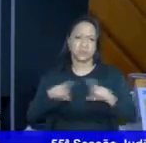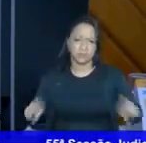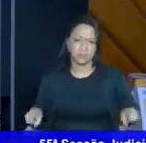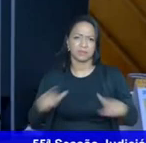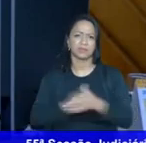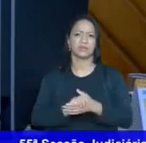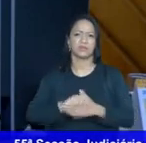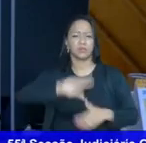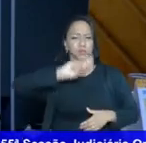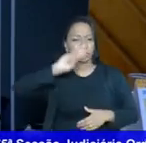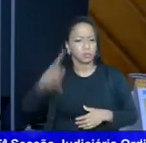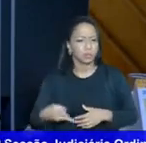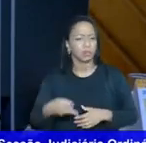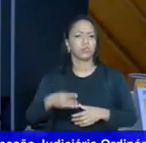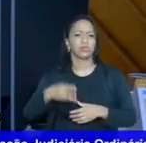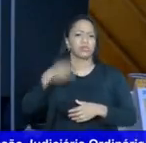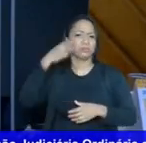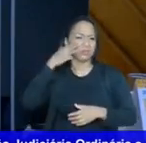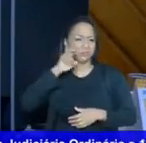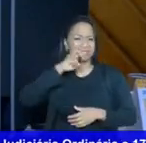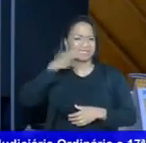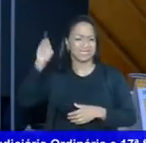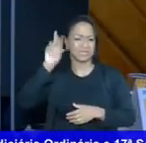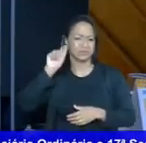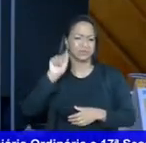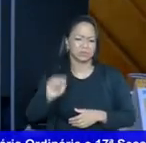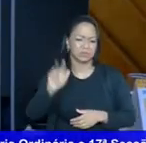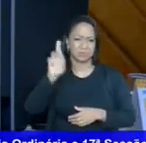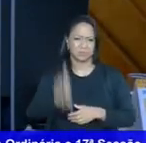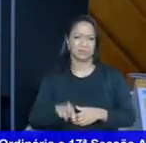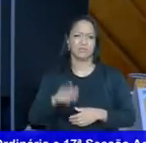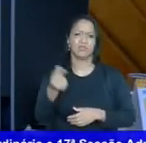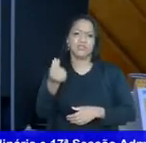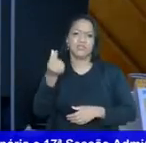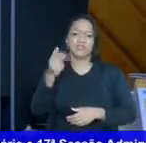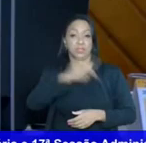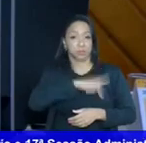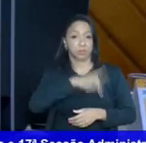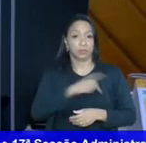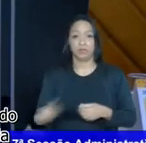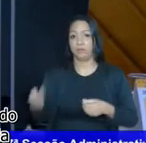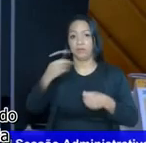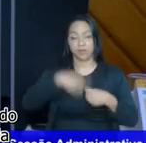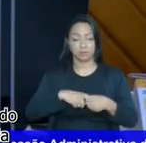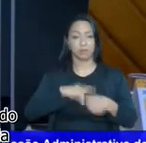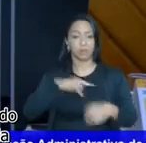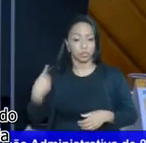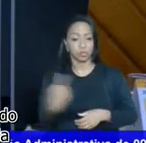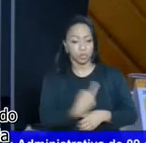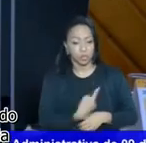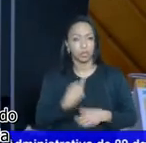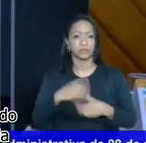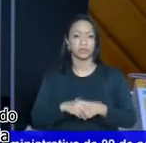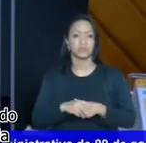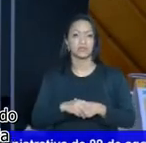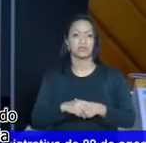erário, os R$2.500.000 de dinheiro público, ele não tem como ser ressarcido, porque aqui nós estamos no